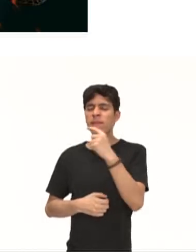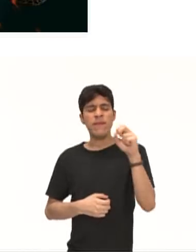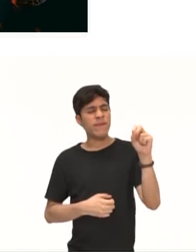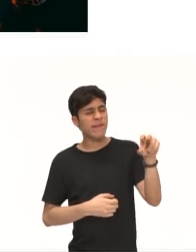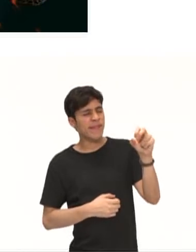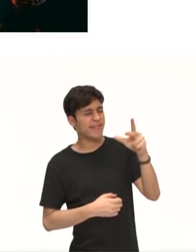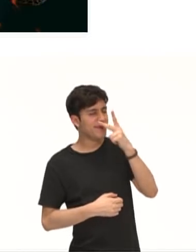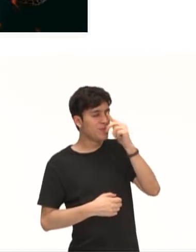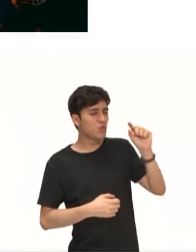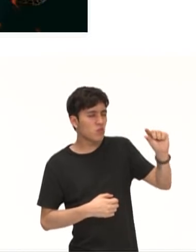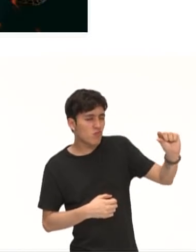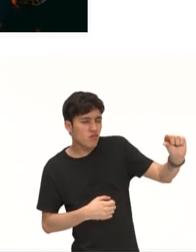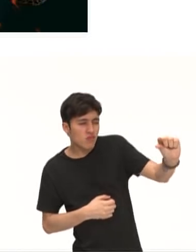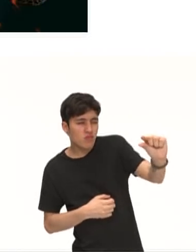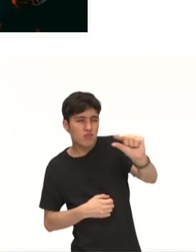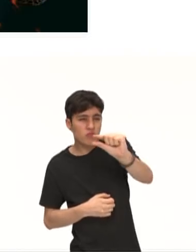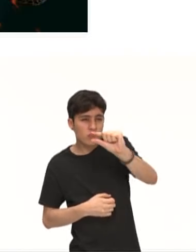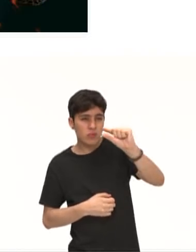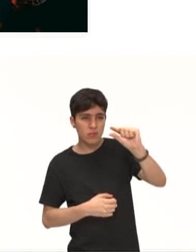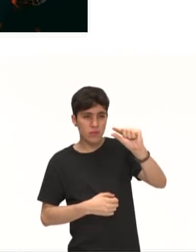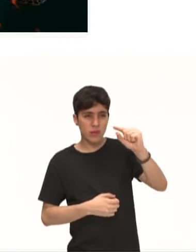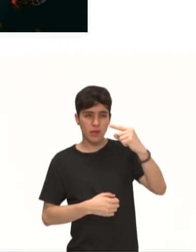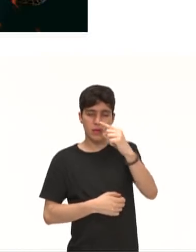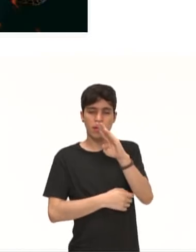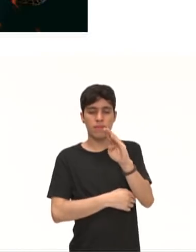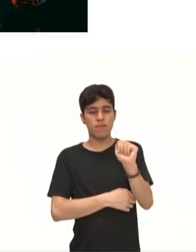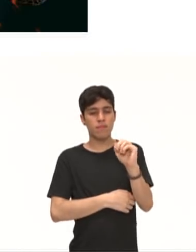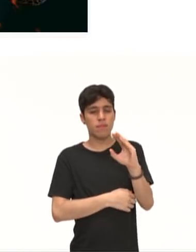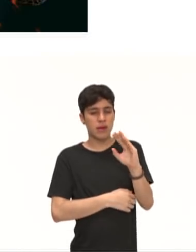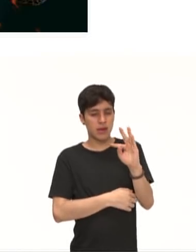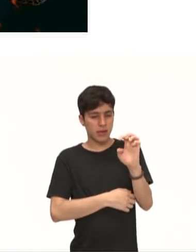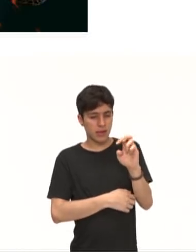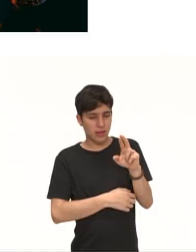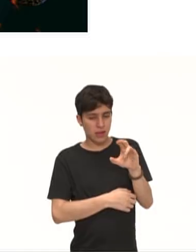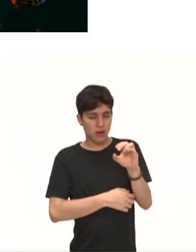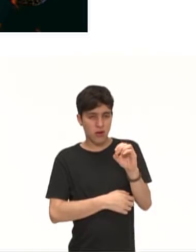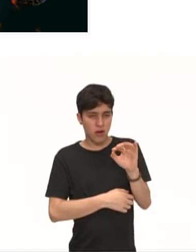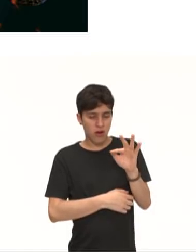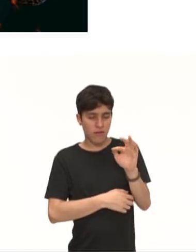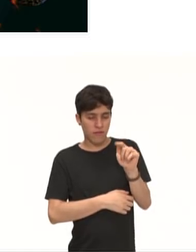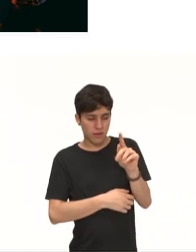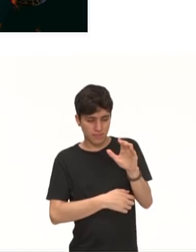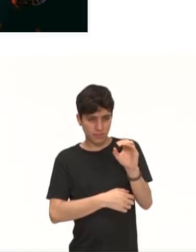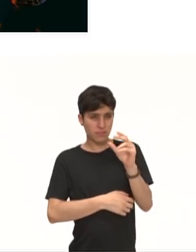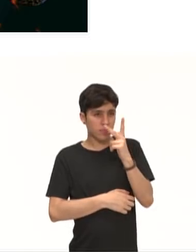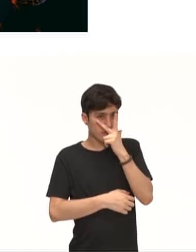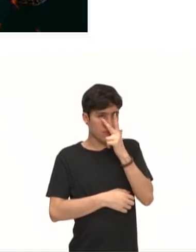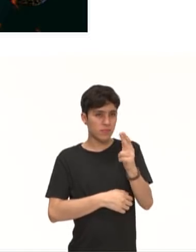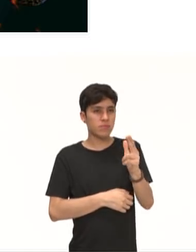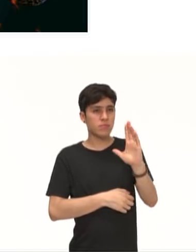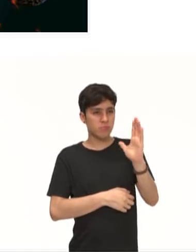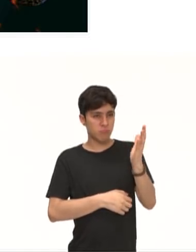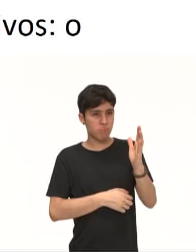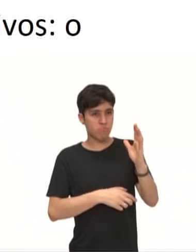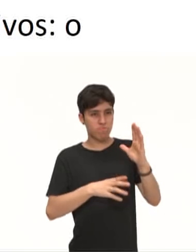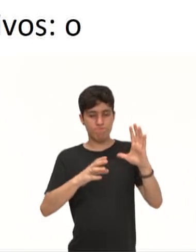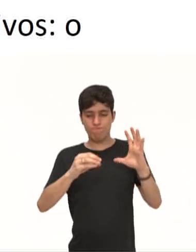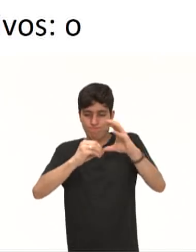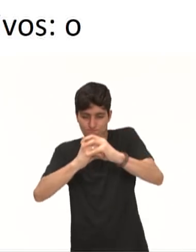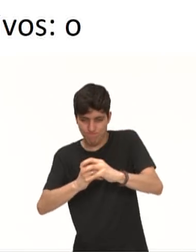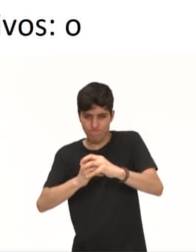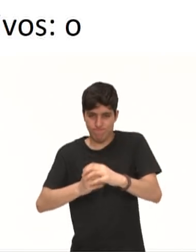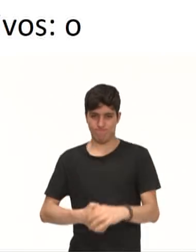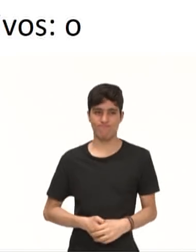ali o bacteriófago invadindo uma bactéria, na verdade explodindo já a bactéria. Então nós vamos